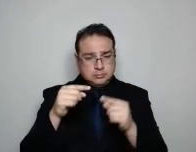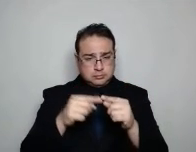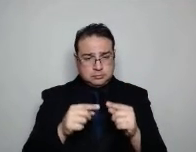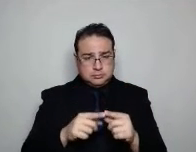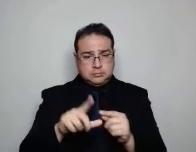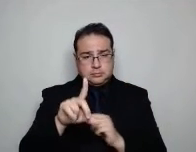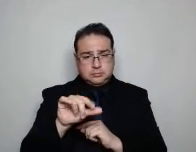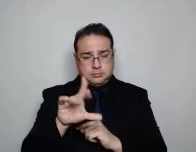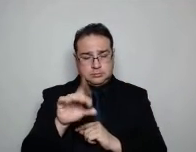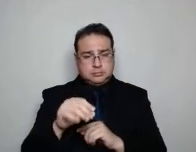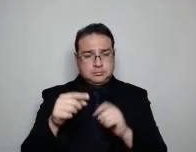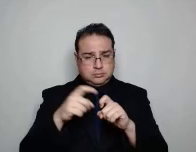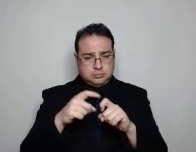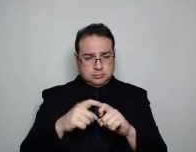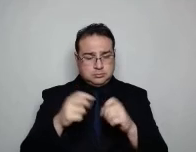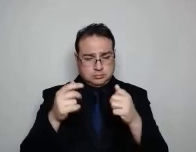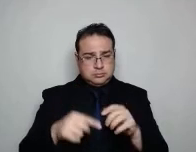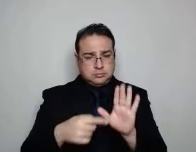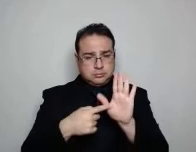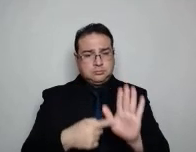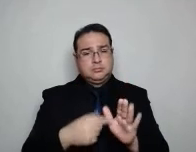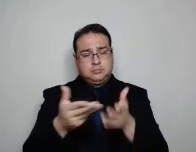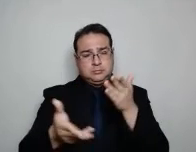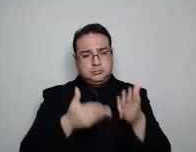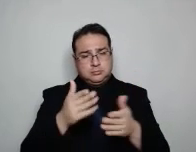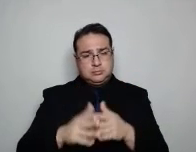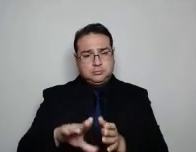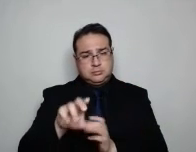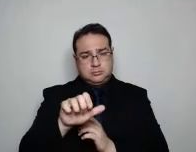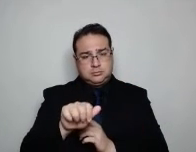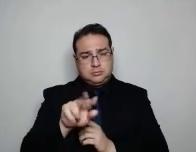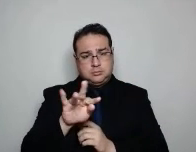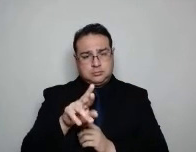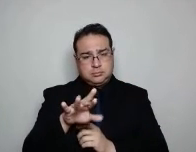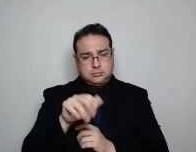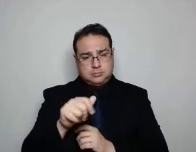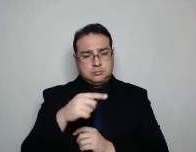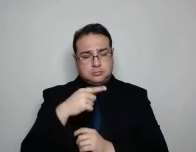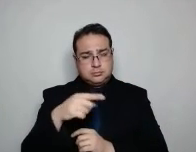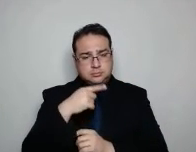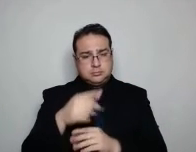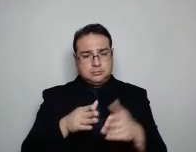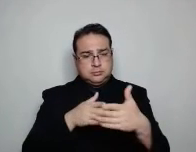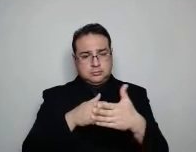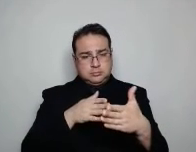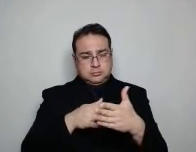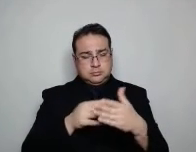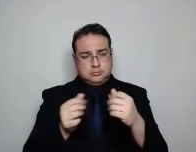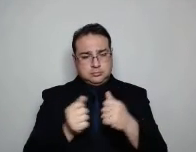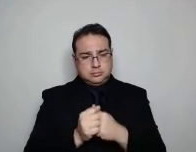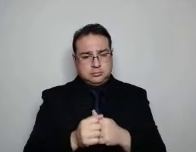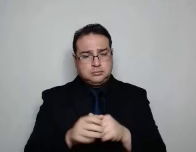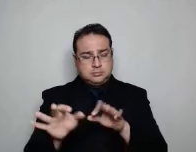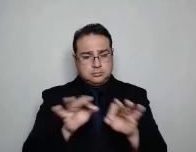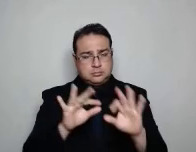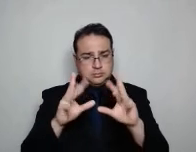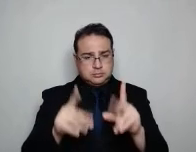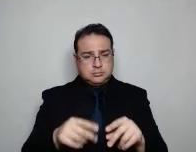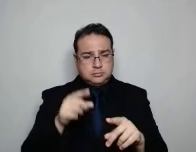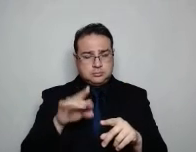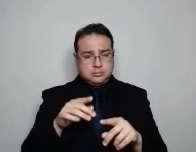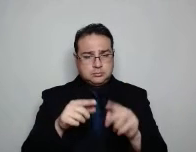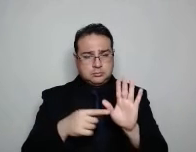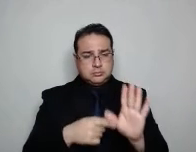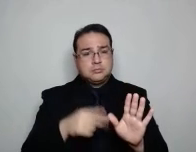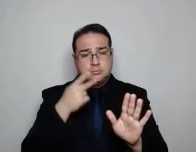médico indicando o tratamento da autora não põe um limite na obrigação de fazer. Ele apenas afirma que